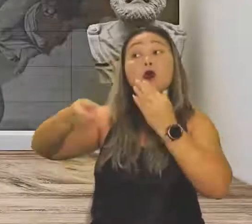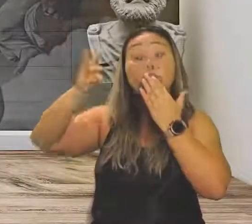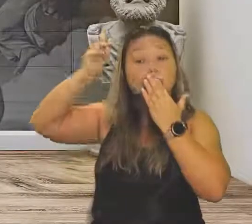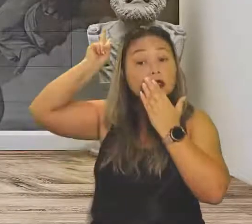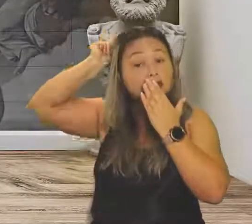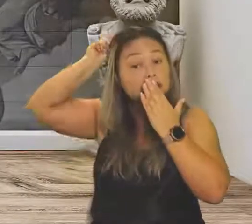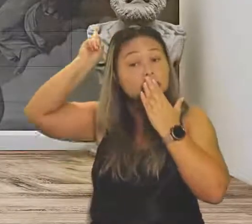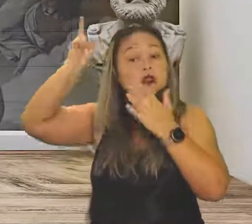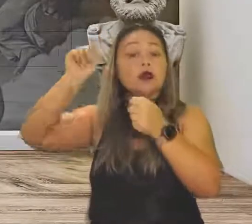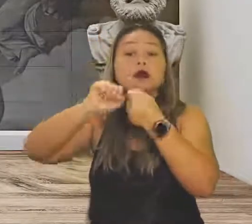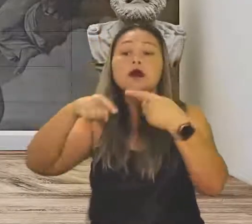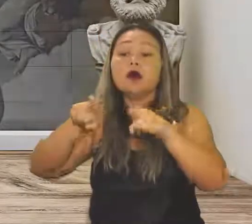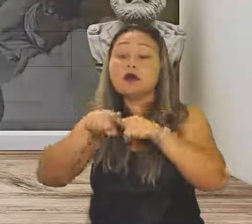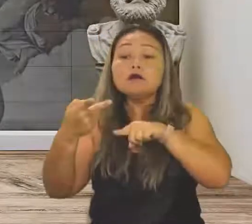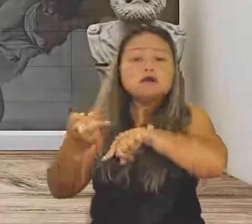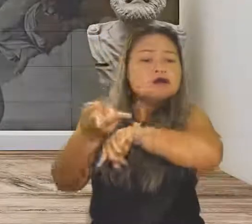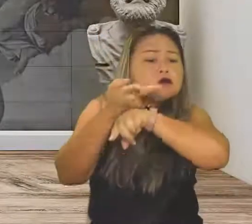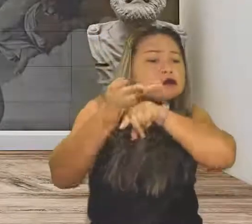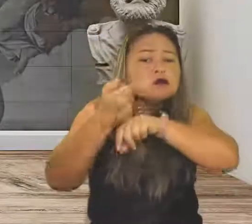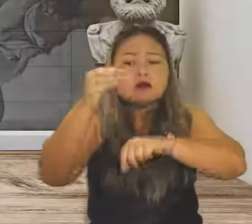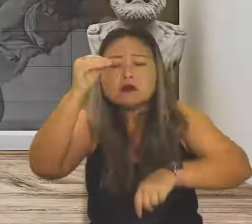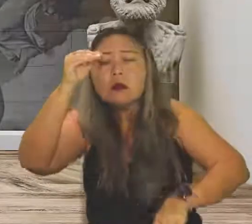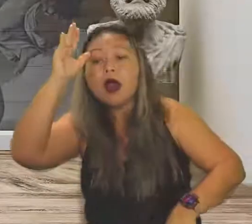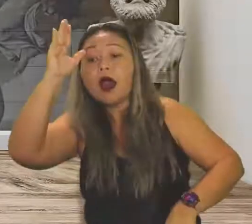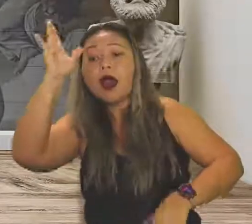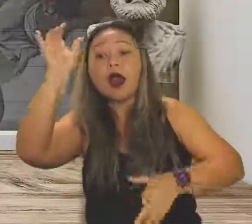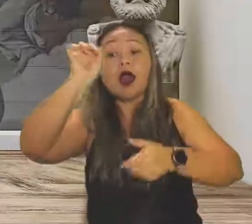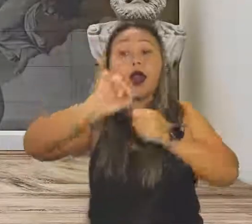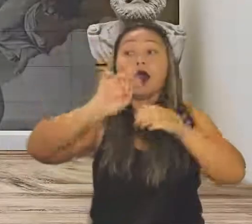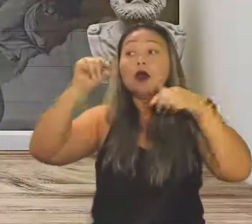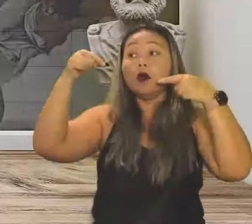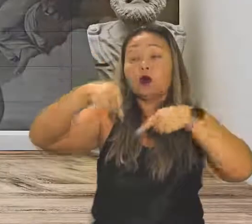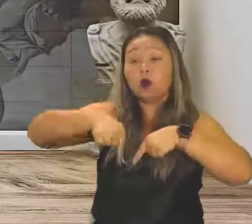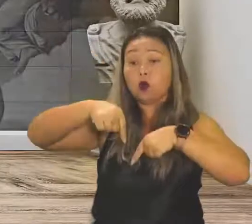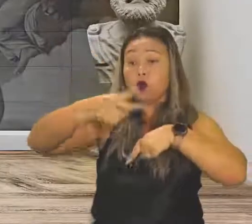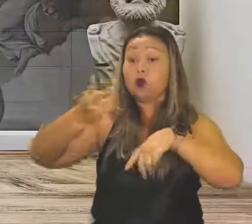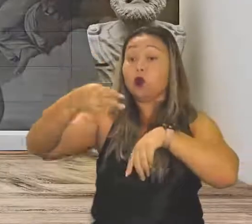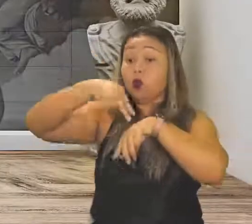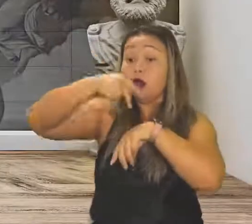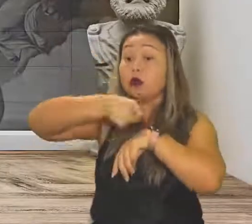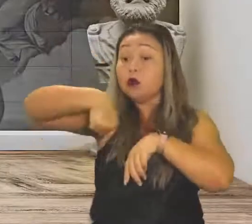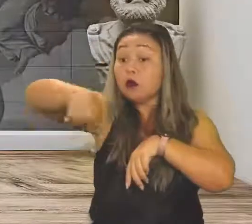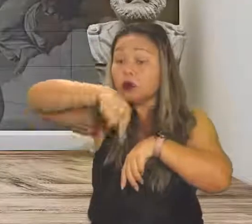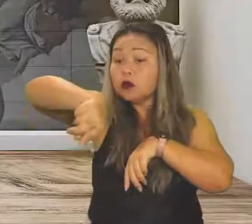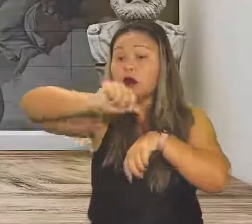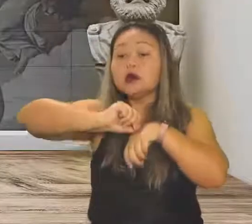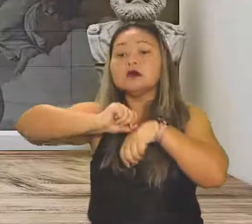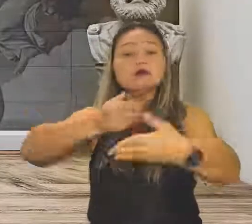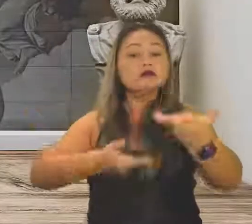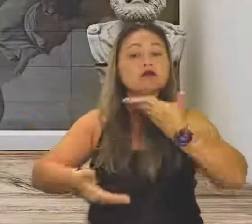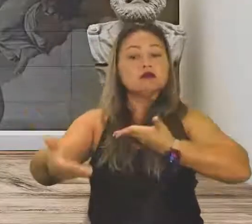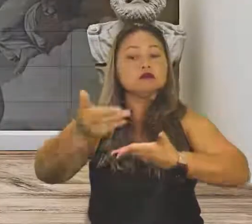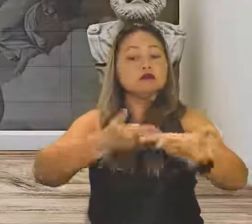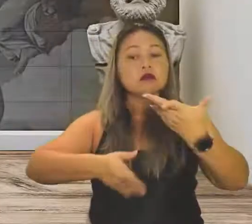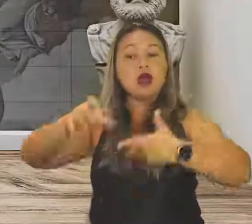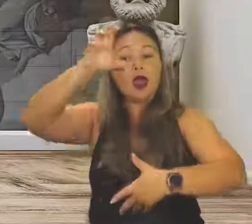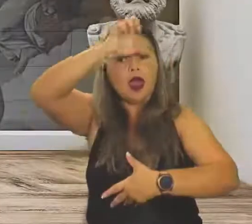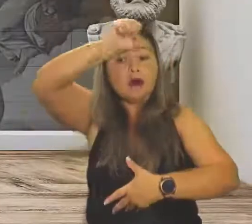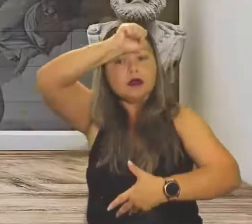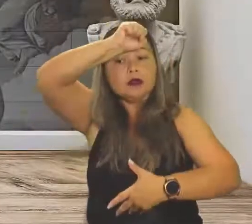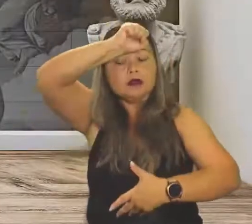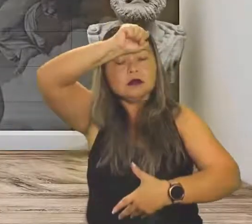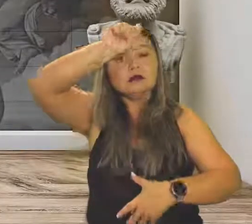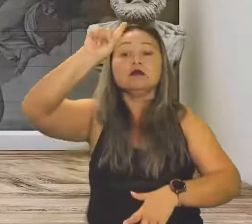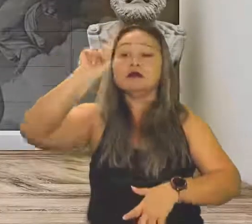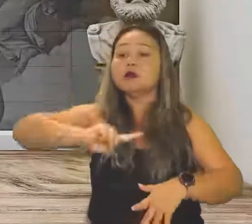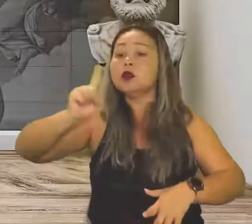ótimo. Vamos agora à busca do conhecimento. Estou aqui com vocês, né, para se interagir e também aprender,